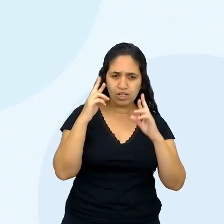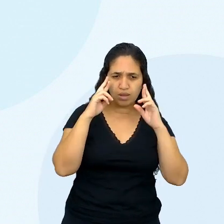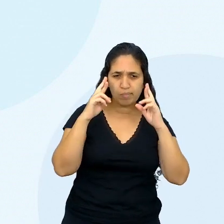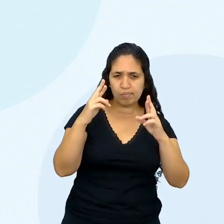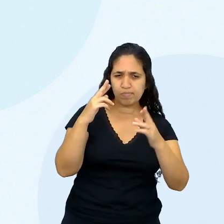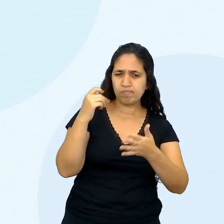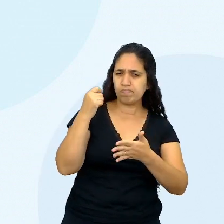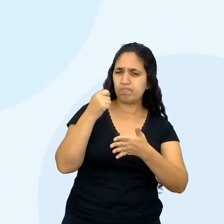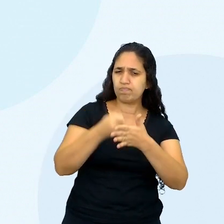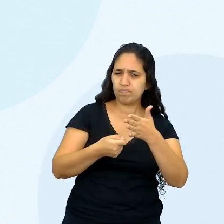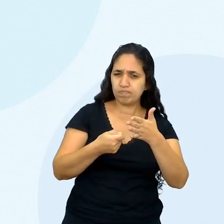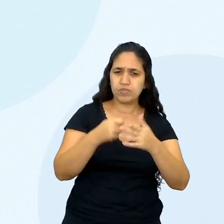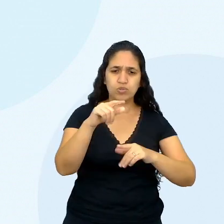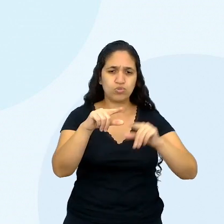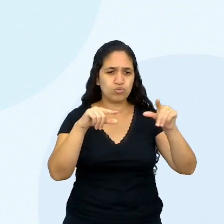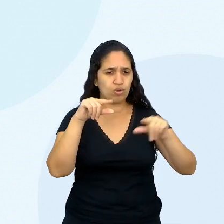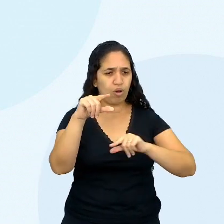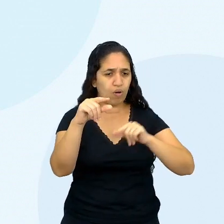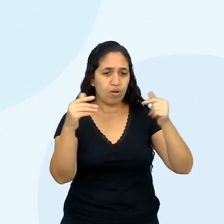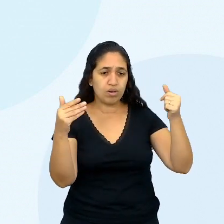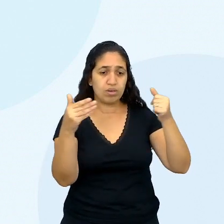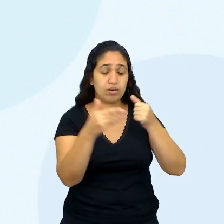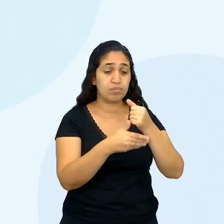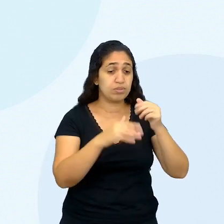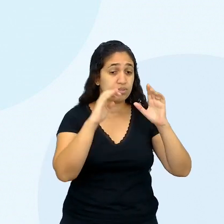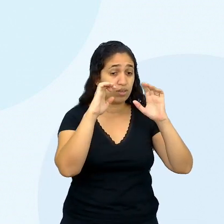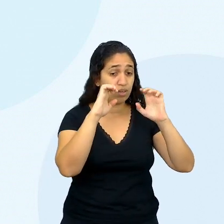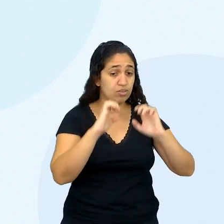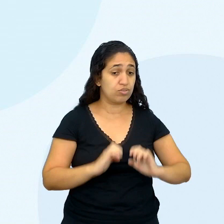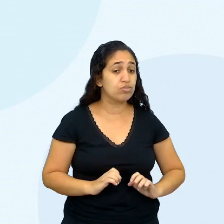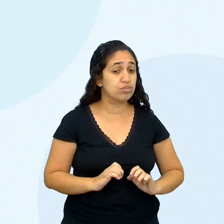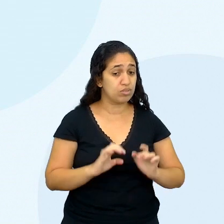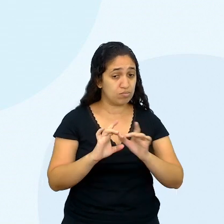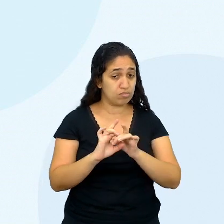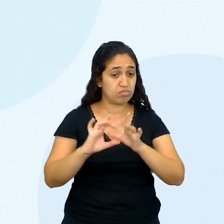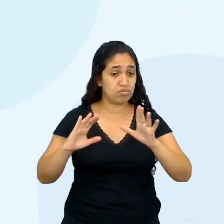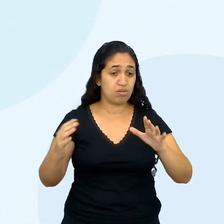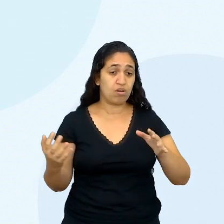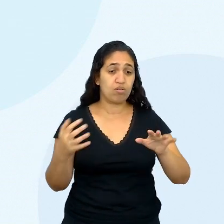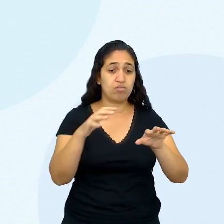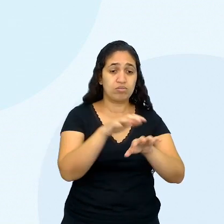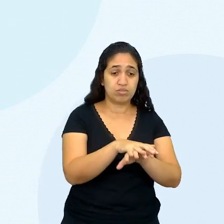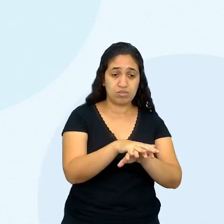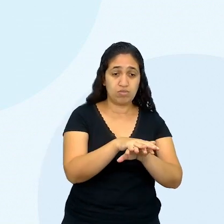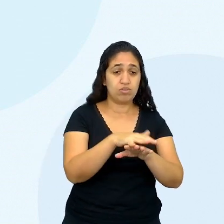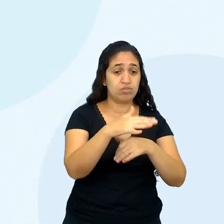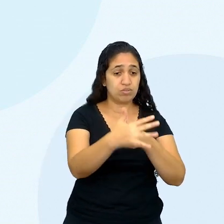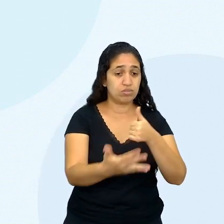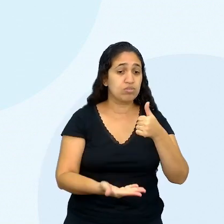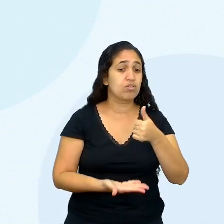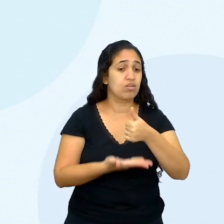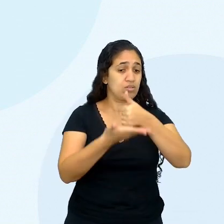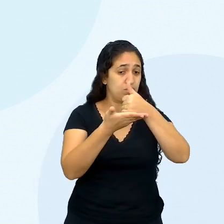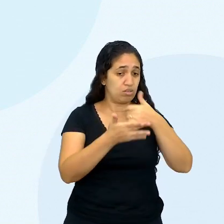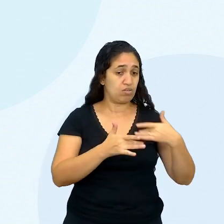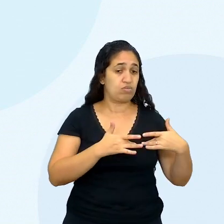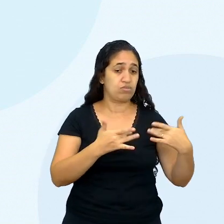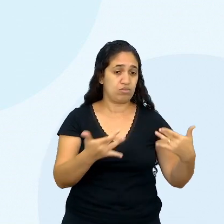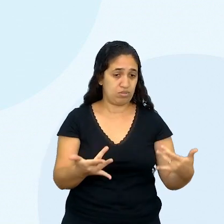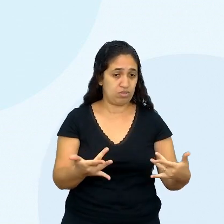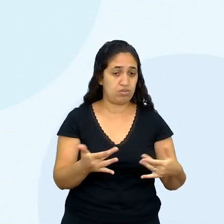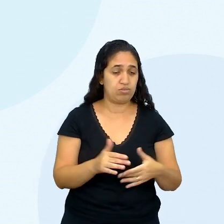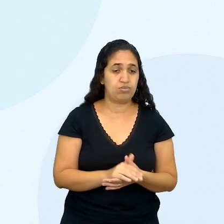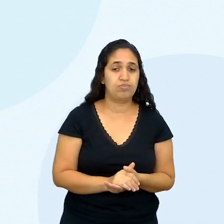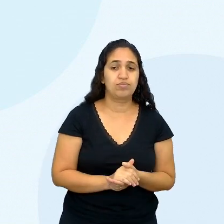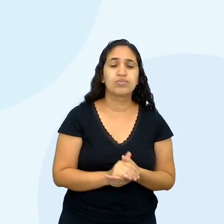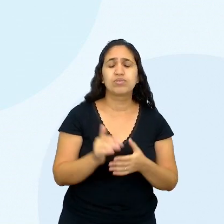e determinação, tomando decisões com base em princípios éticos, democráticos, inclusivos, sustentáveis e solidários.